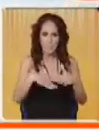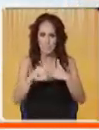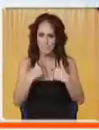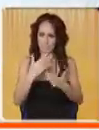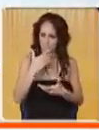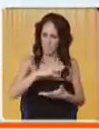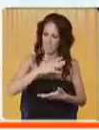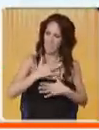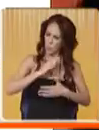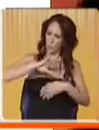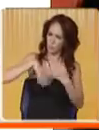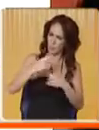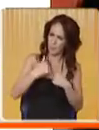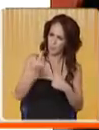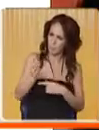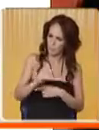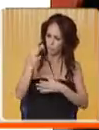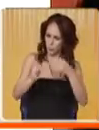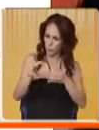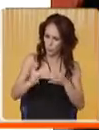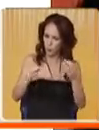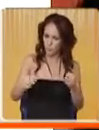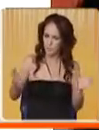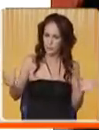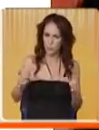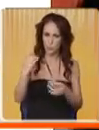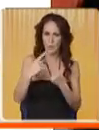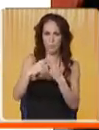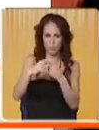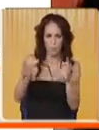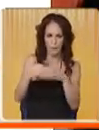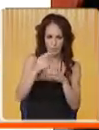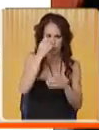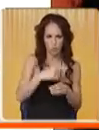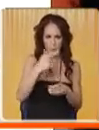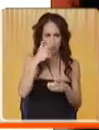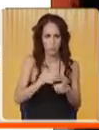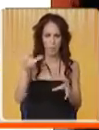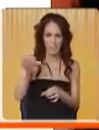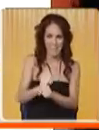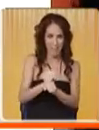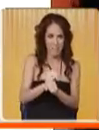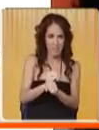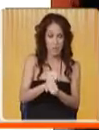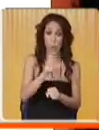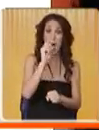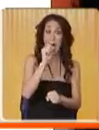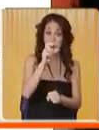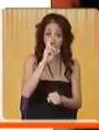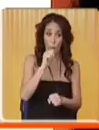fazia-me confusão, por exemplo, os julgamentos sumários desta história das pessoas que eram apanhadas com